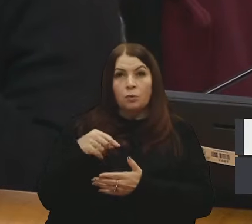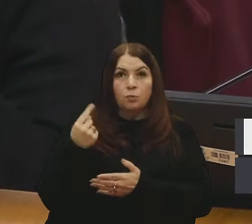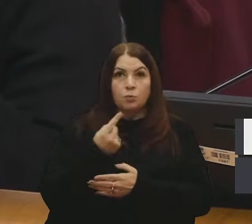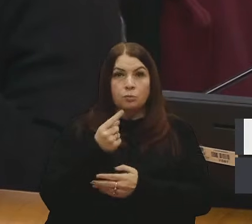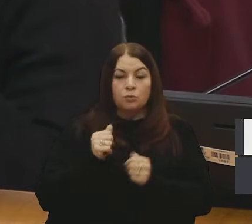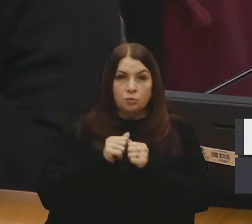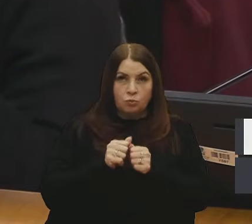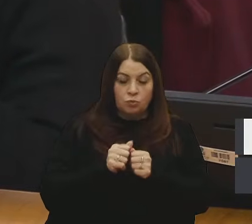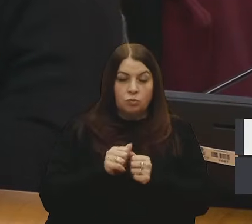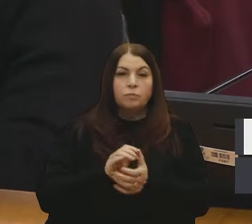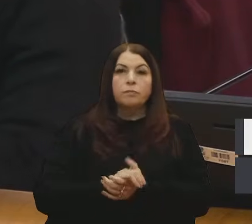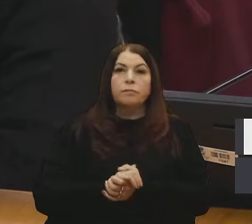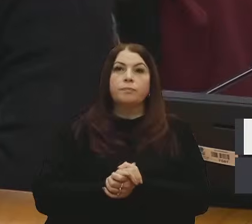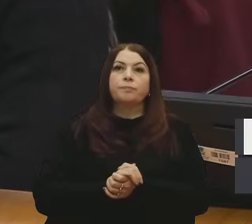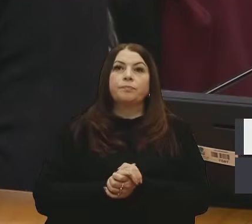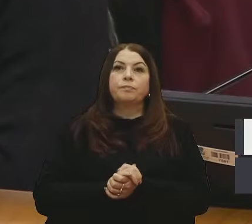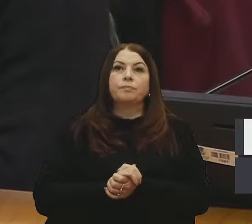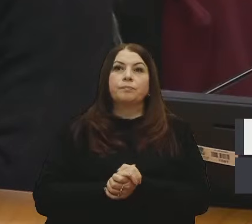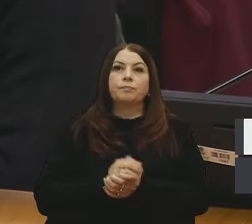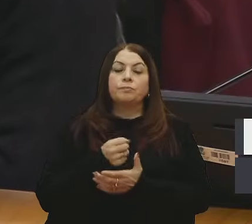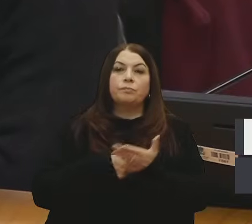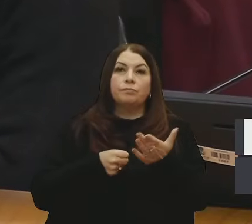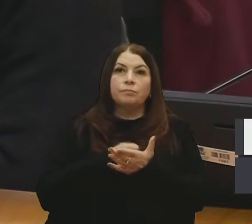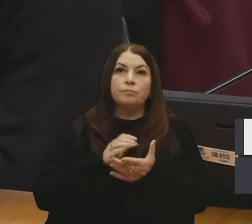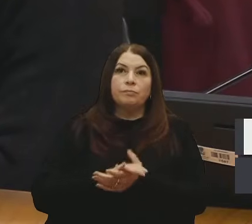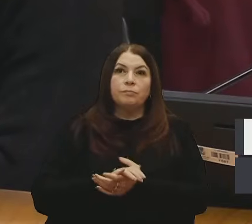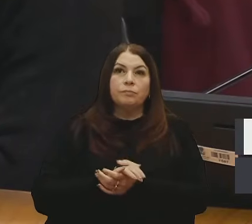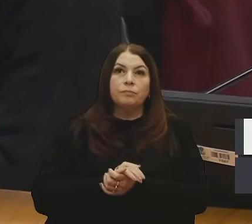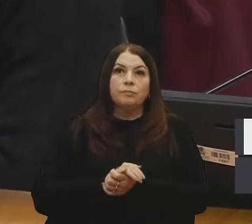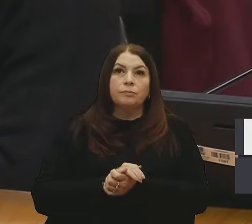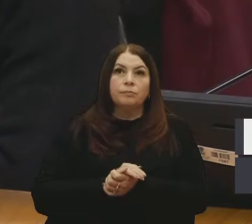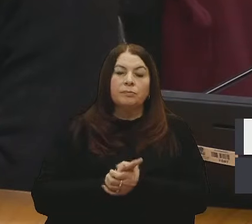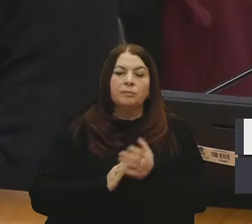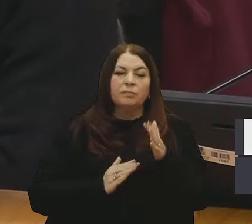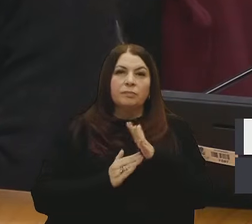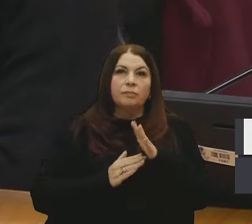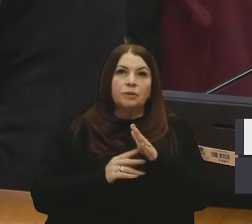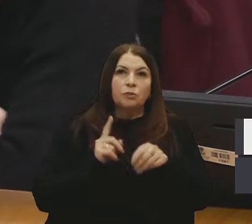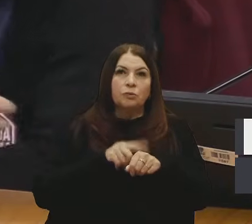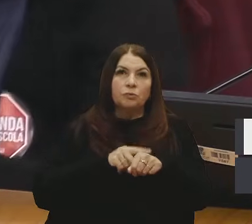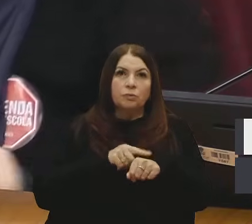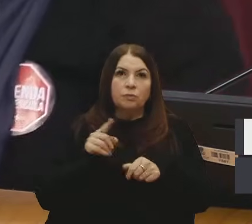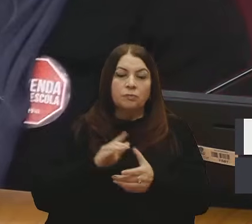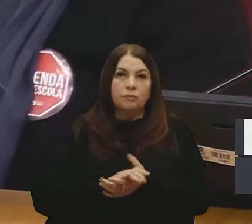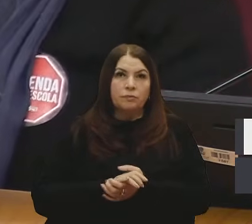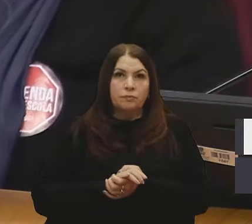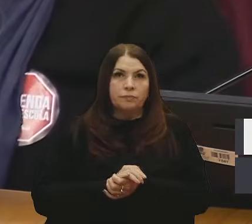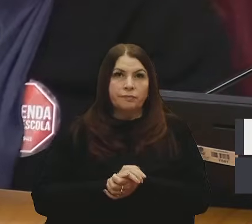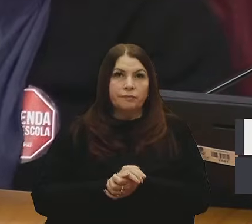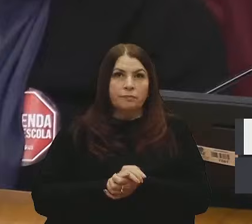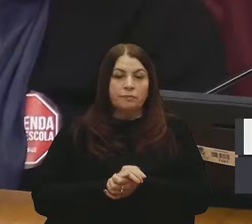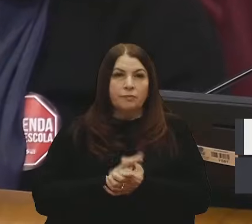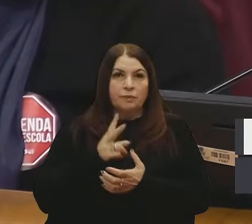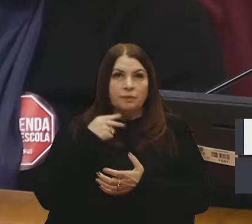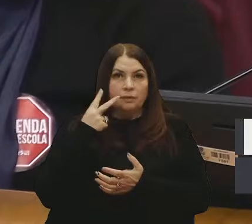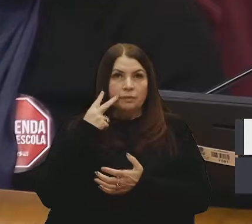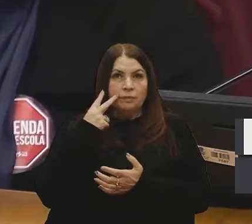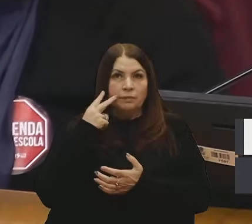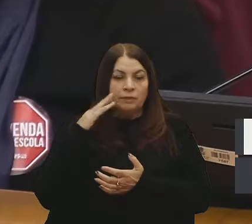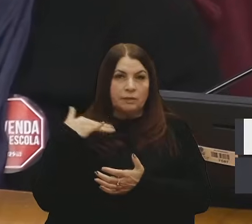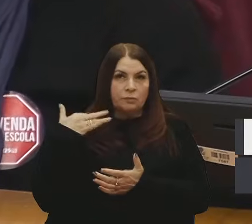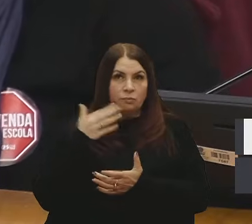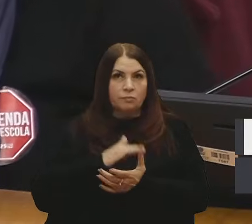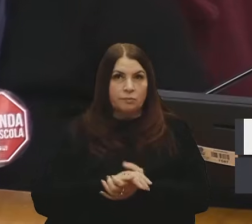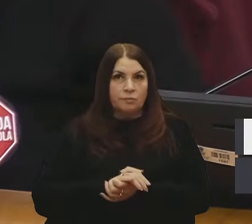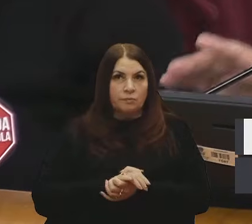estar juntos na luta. Temos um limite horário, vamos já passar para eu vou passar para a vereadora Andressa